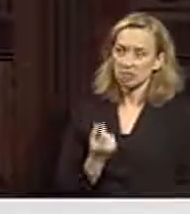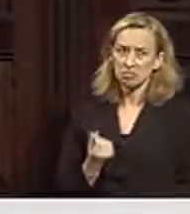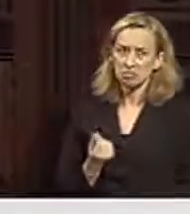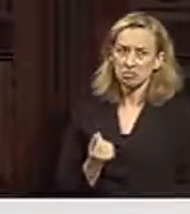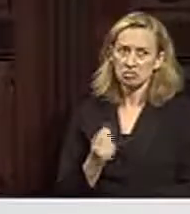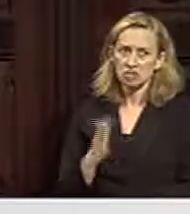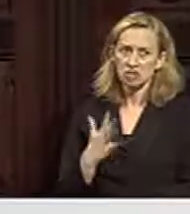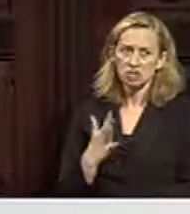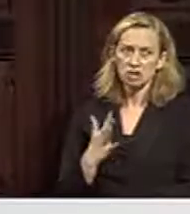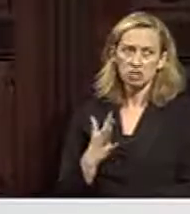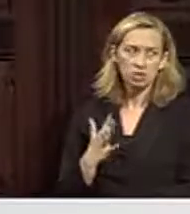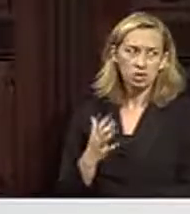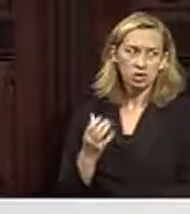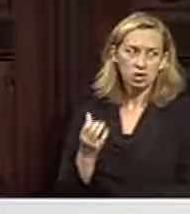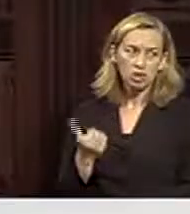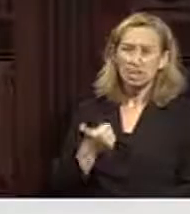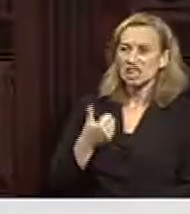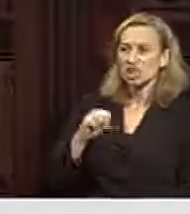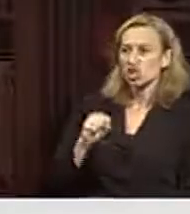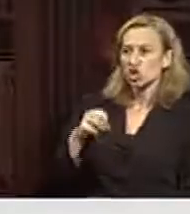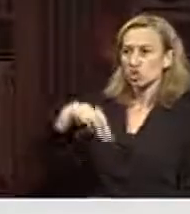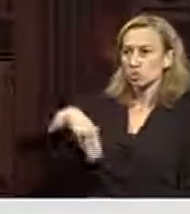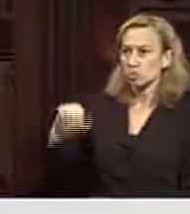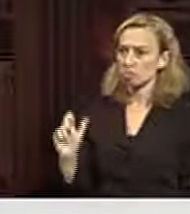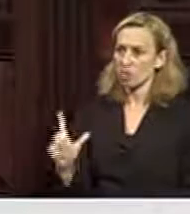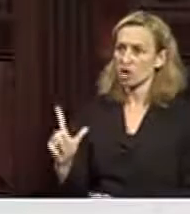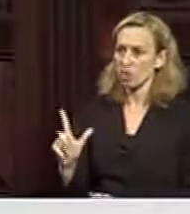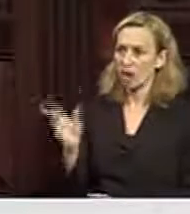de R$18 mil.